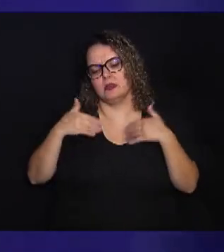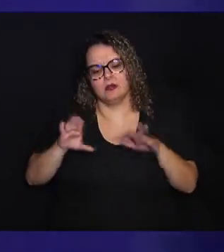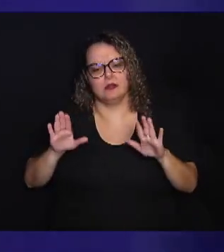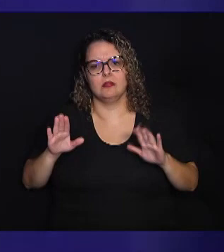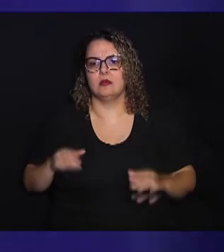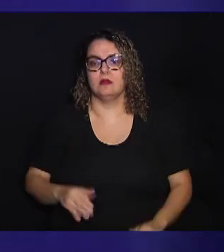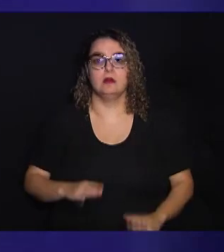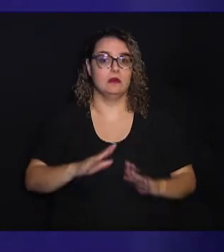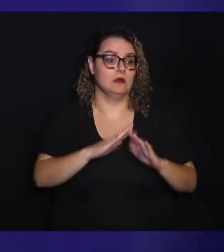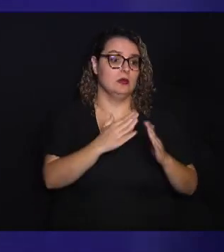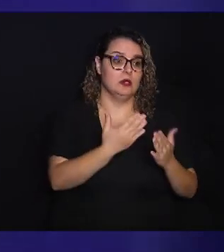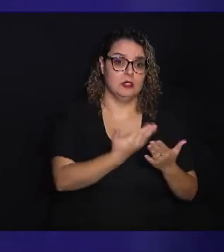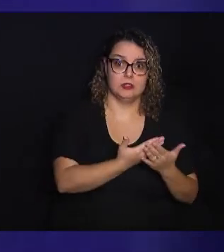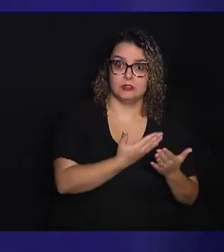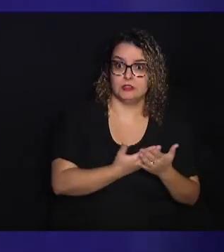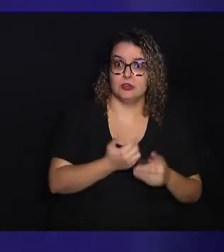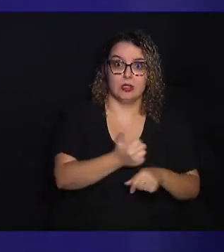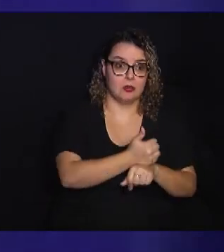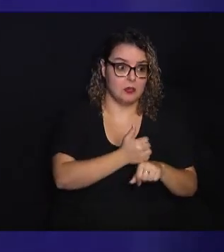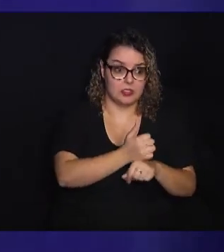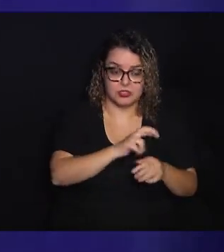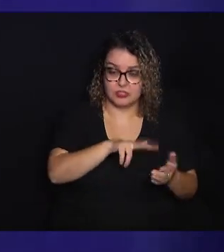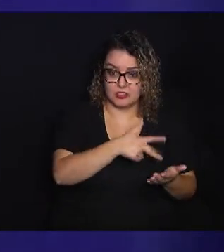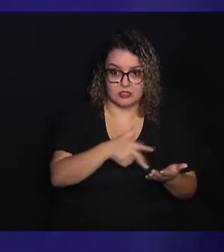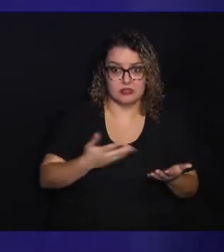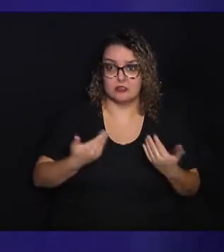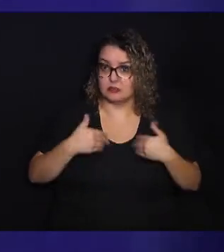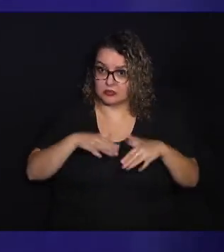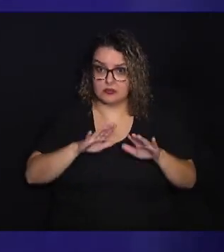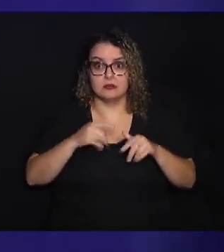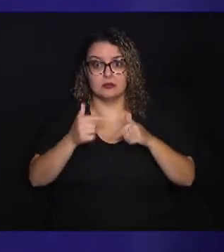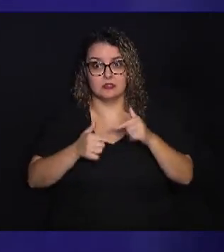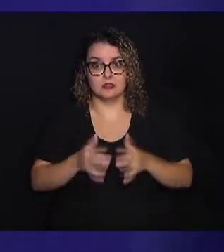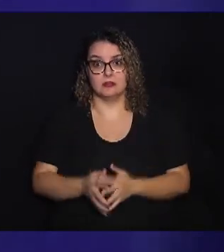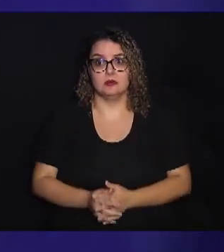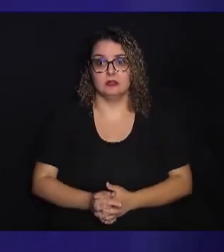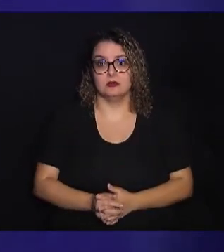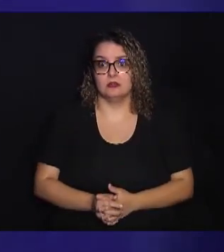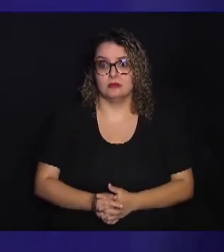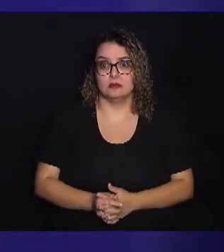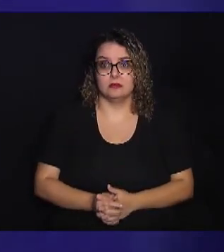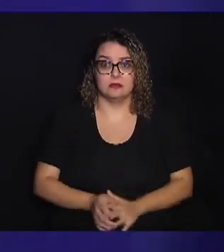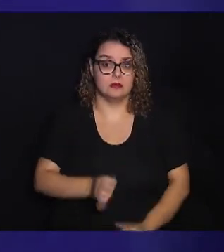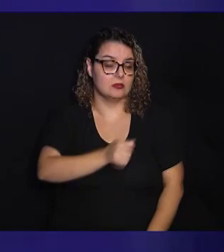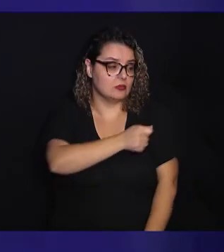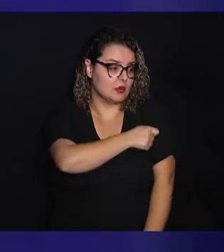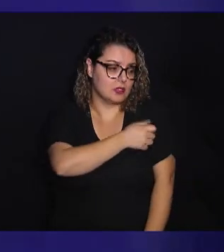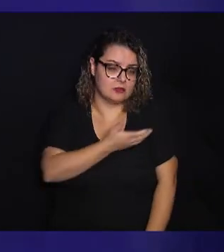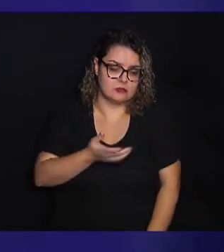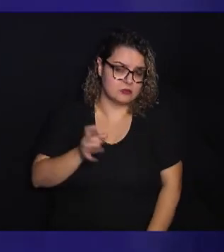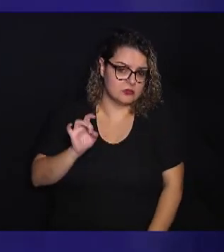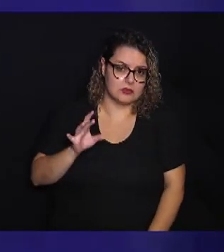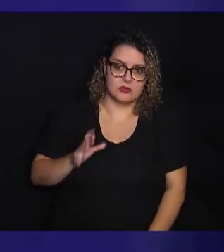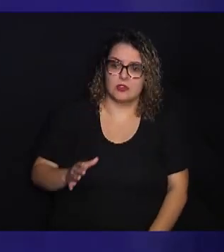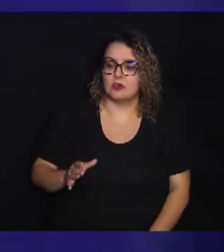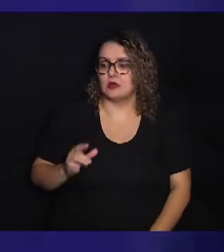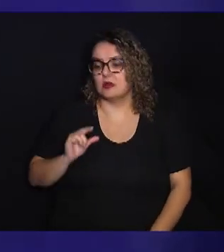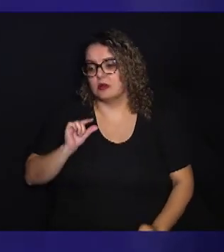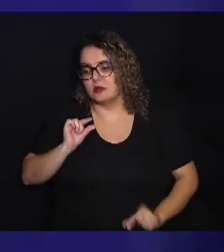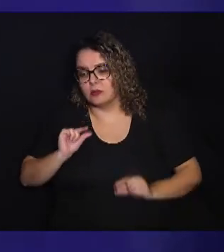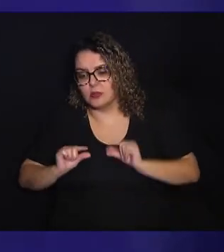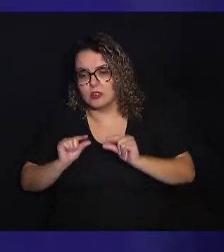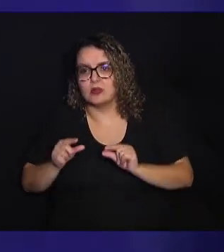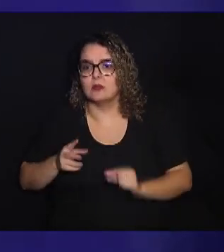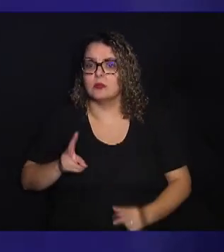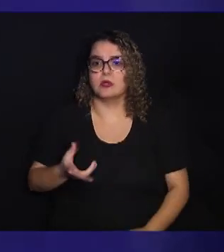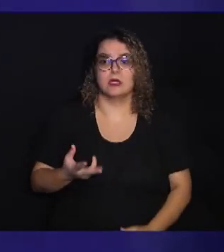escolas profissionais, academias e vão trabalhar. E tem alunos que vão devagar e sempre, cada um tem o